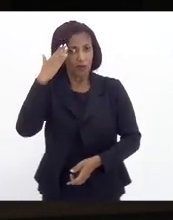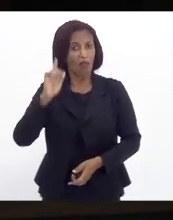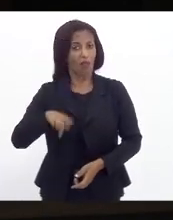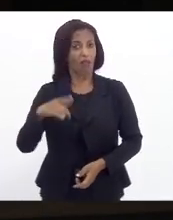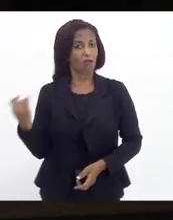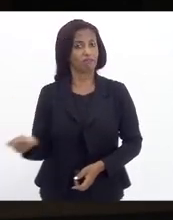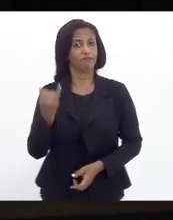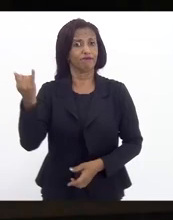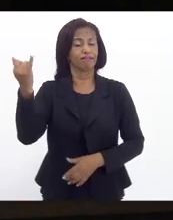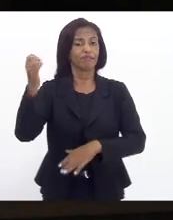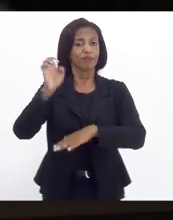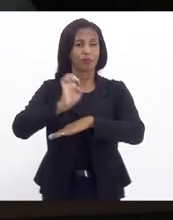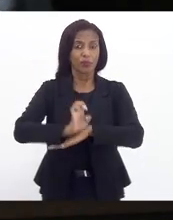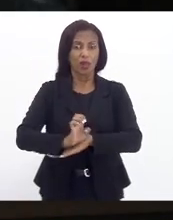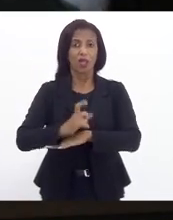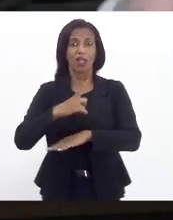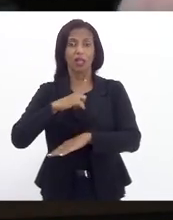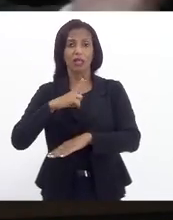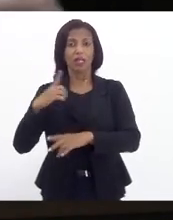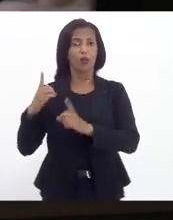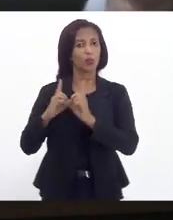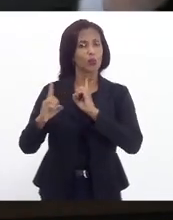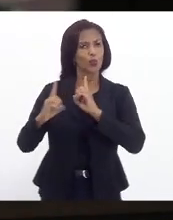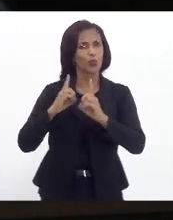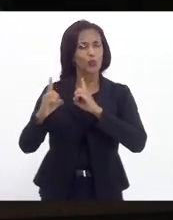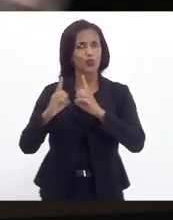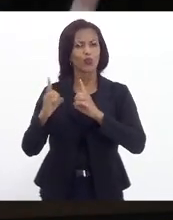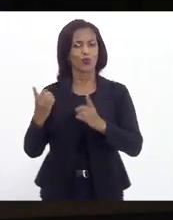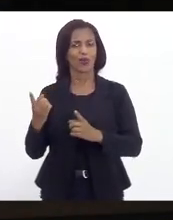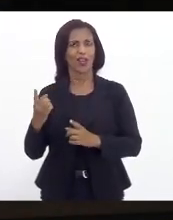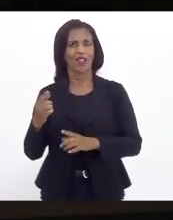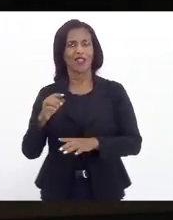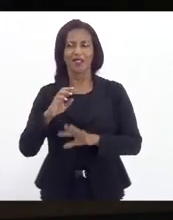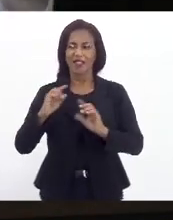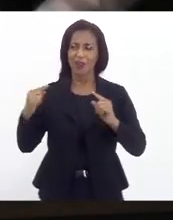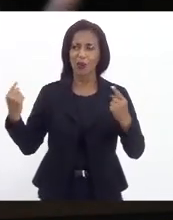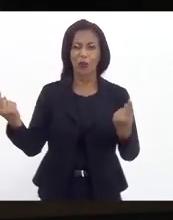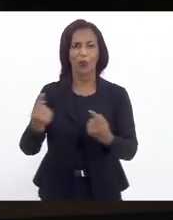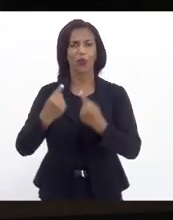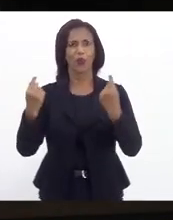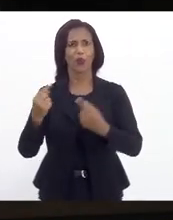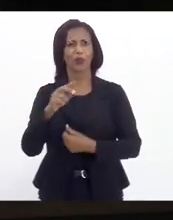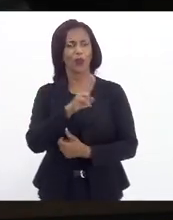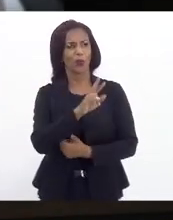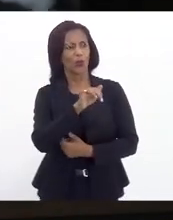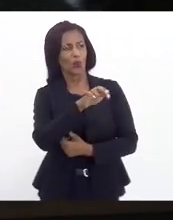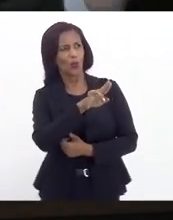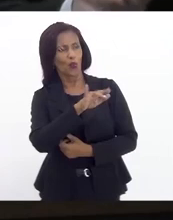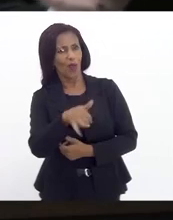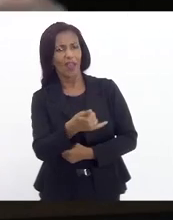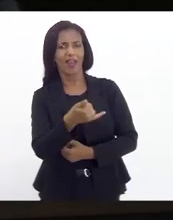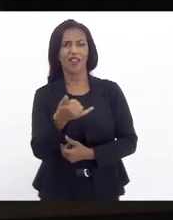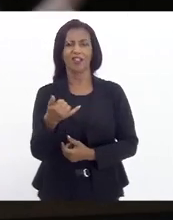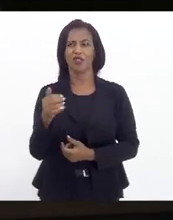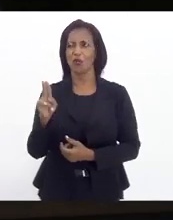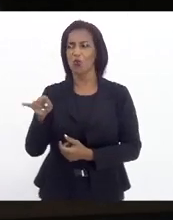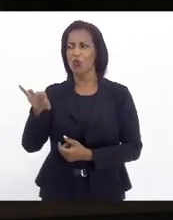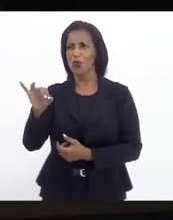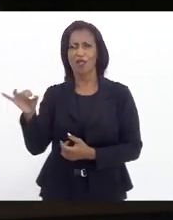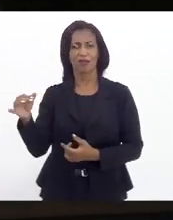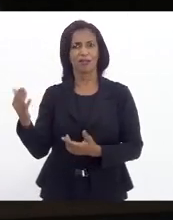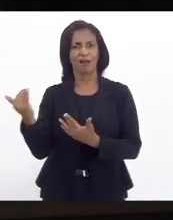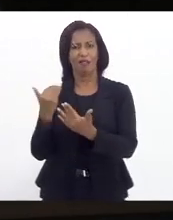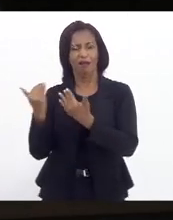fundamental para o nosso Estado. Havia um debate, um diálogo, inclusive, entre as universidades da UESO com o UERJ, e isso ainda não está